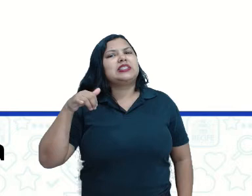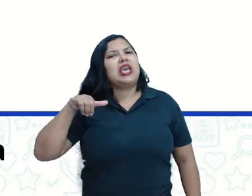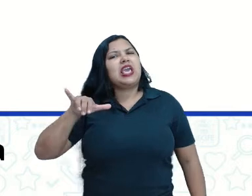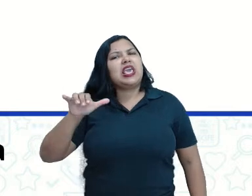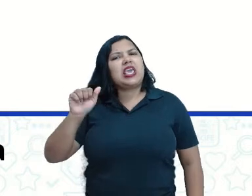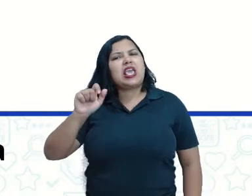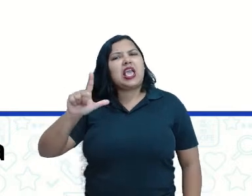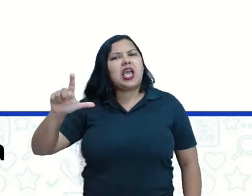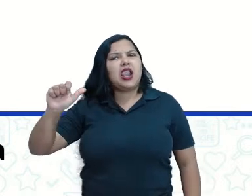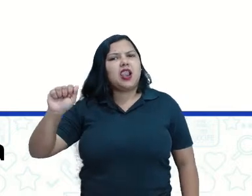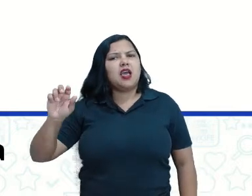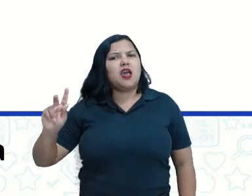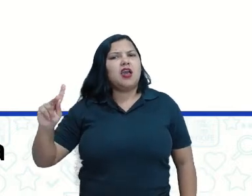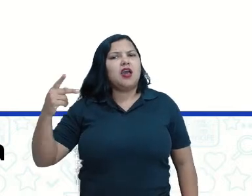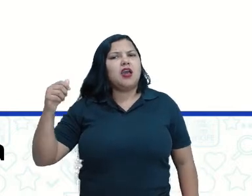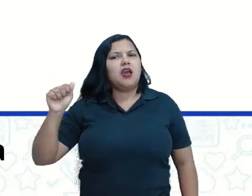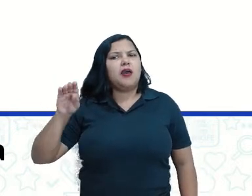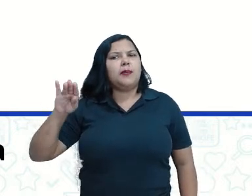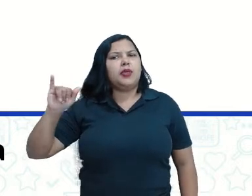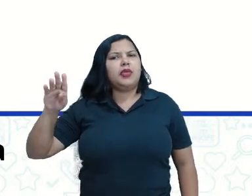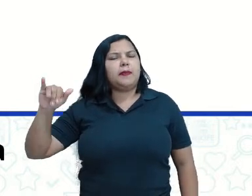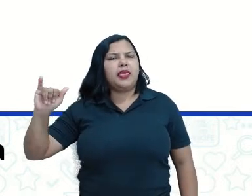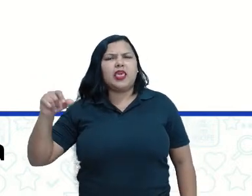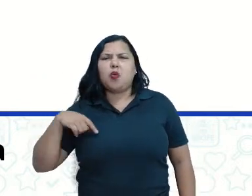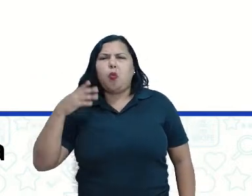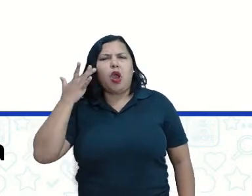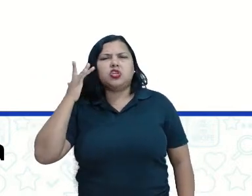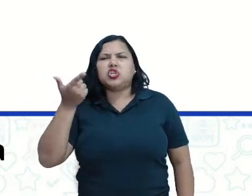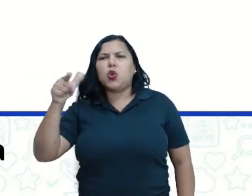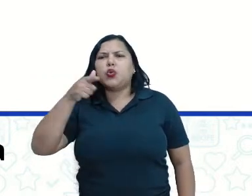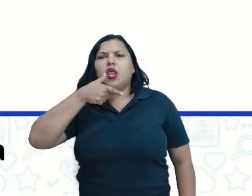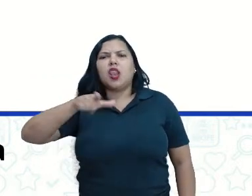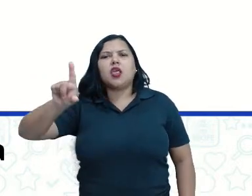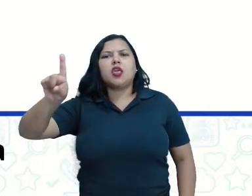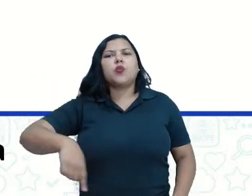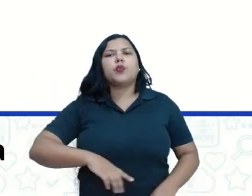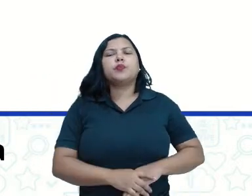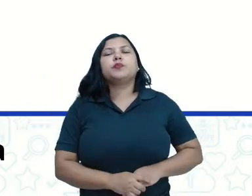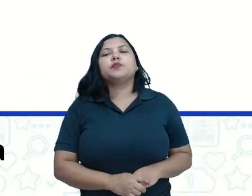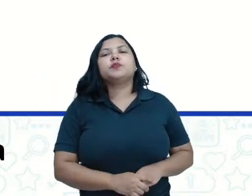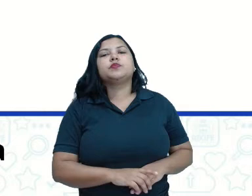sei se esse título certamente não é em inglês. Bad